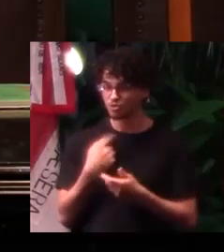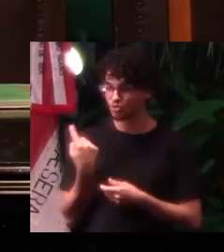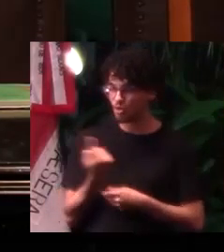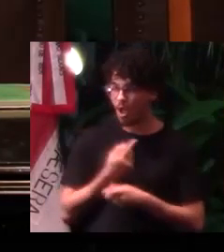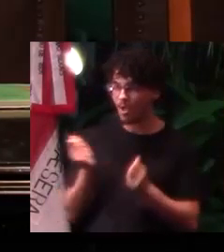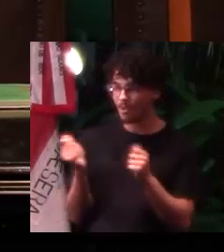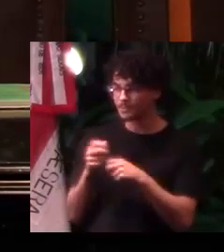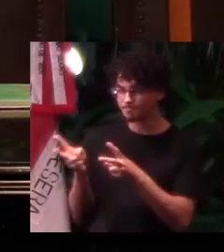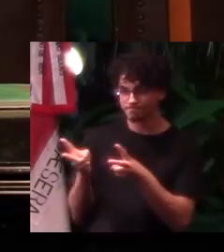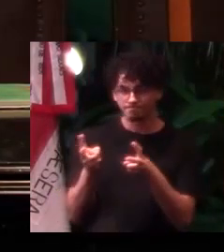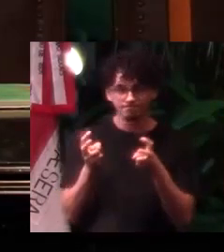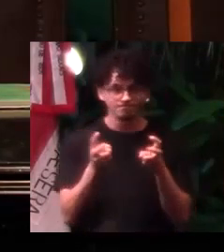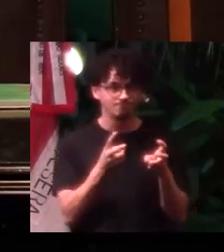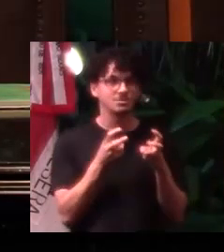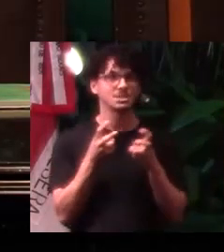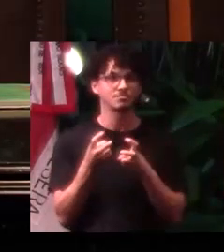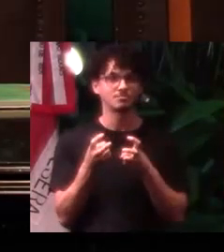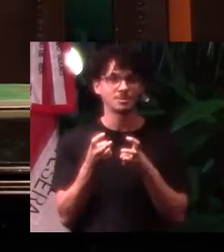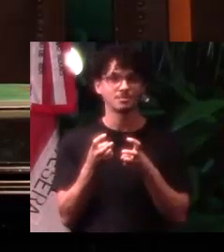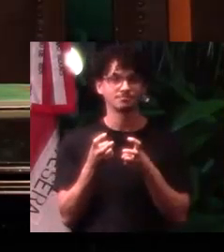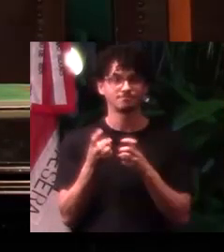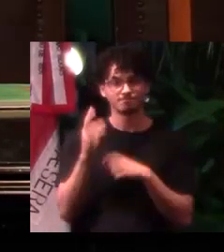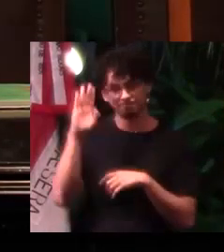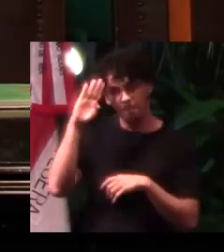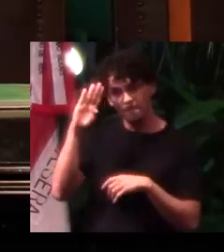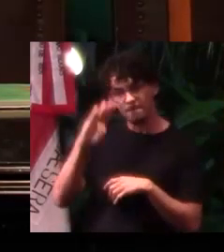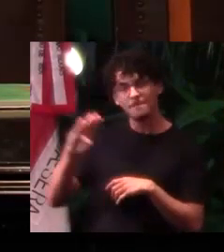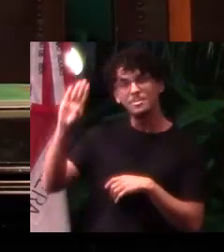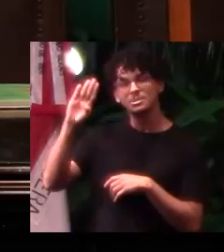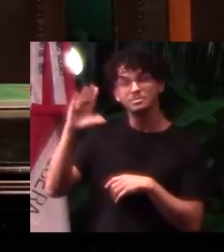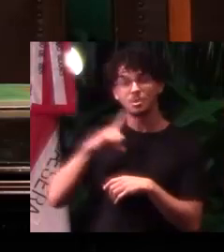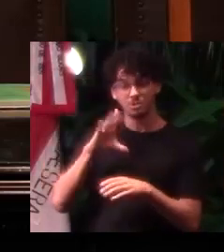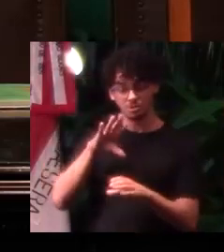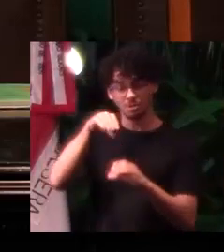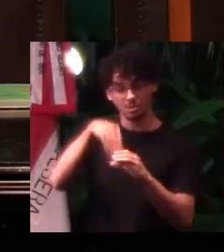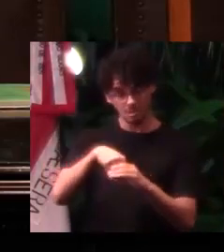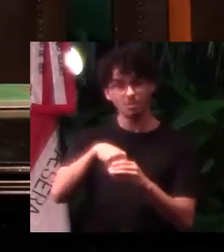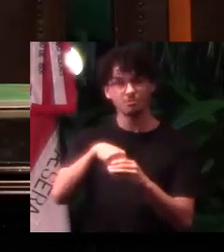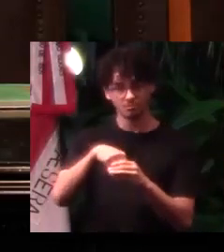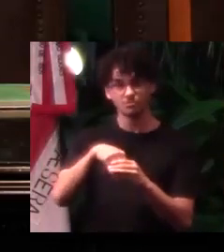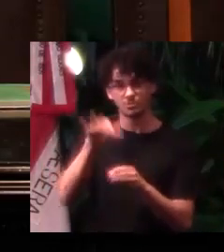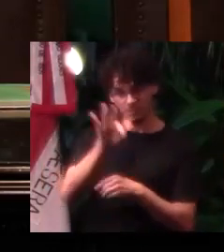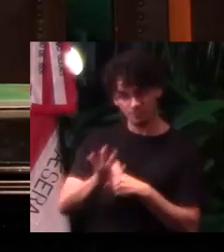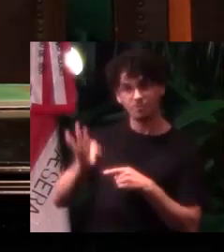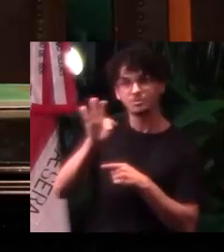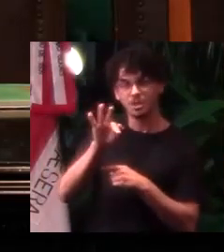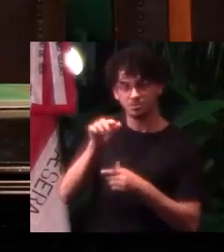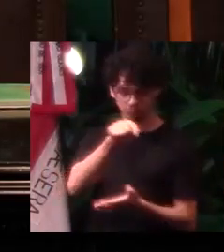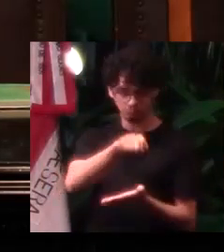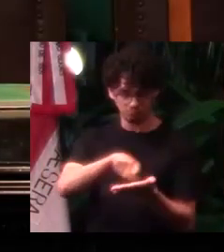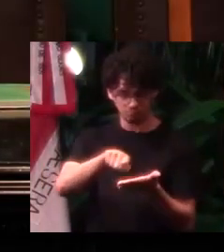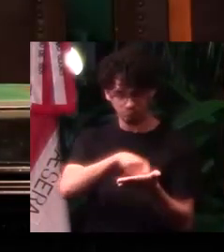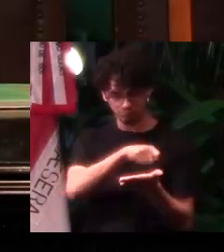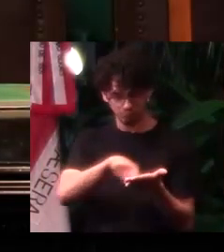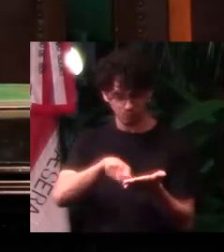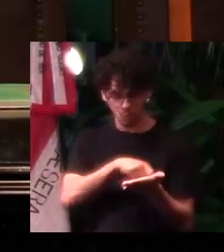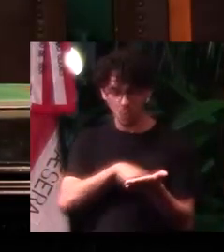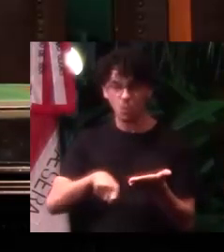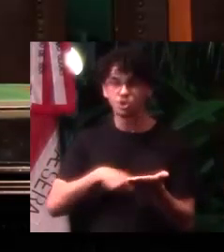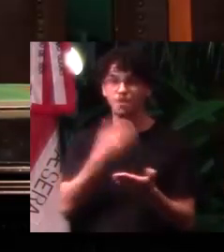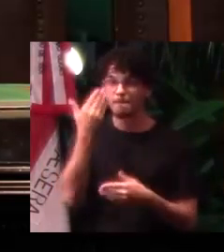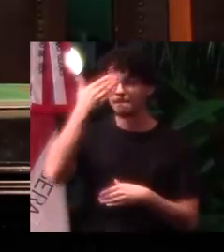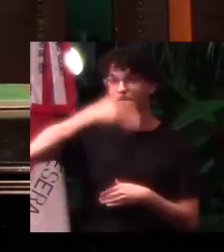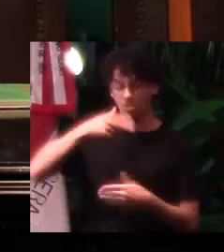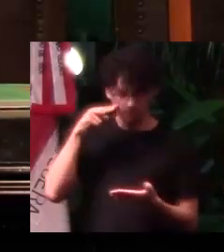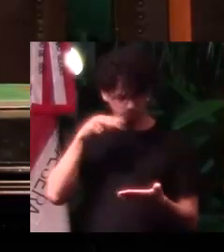percebemos hoje, inclusive nos bancos acadêmicos, corrigindo provas, por exemplo. E o exemplo